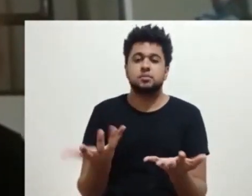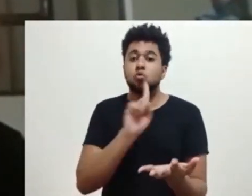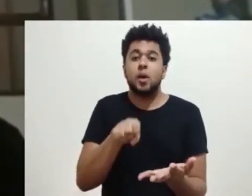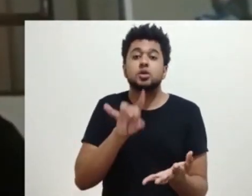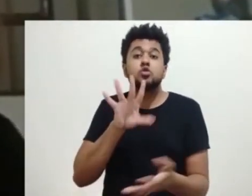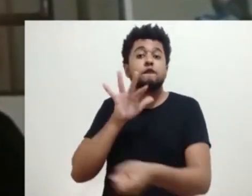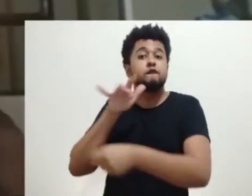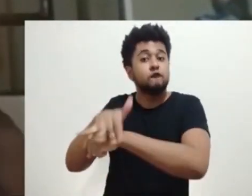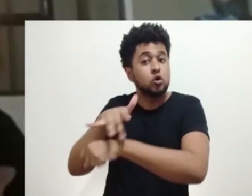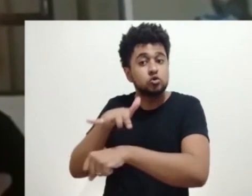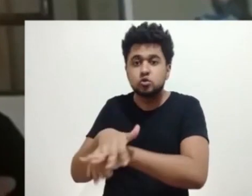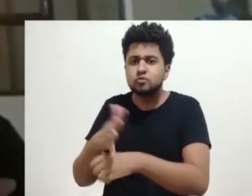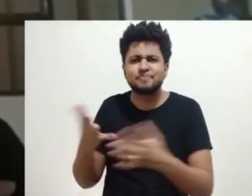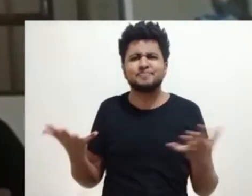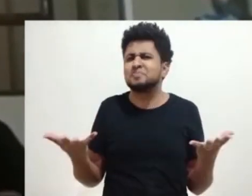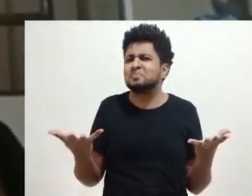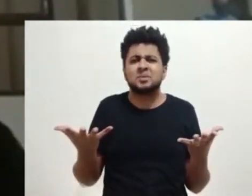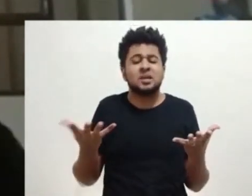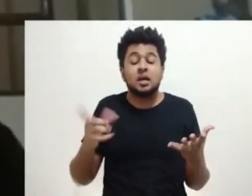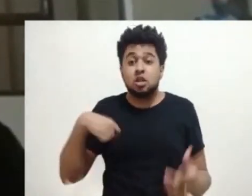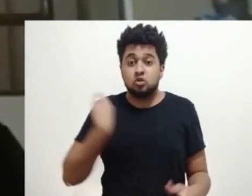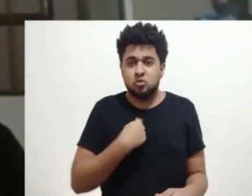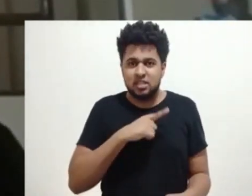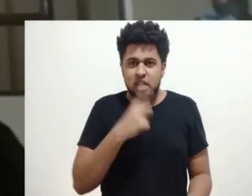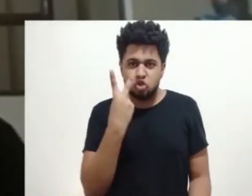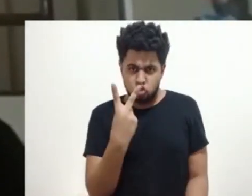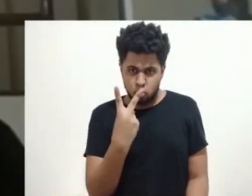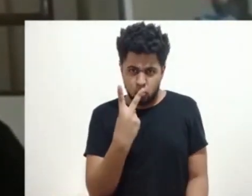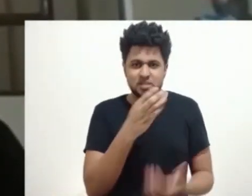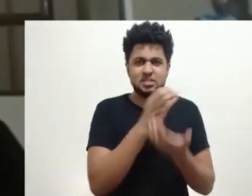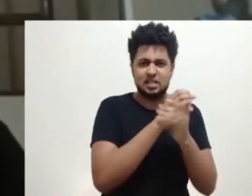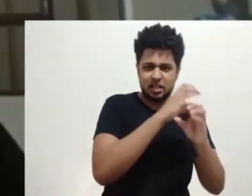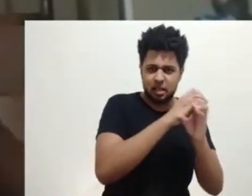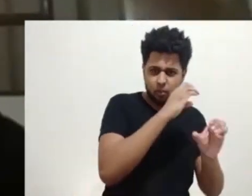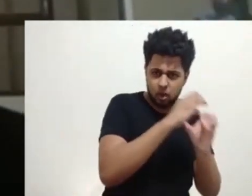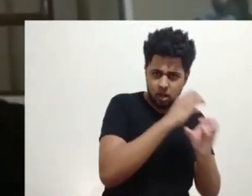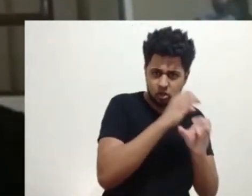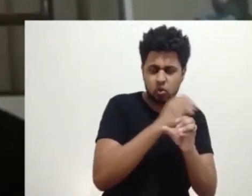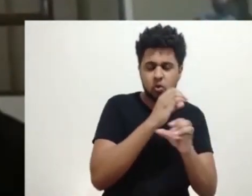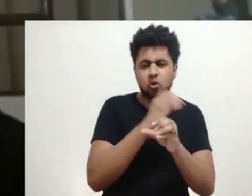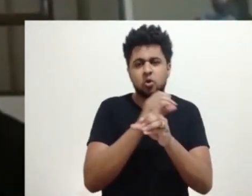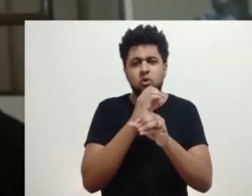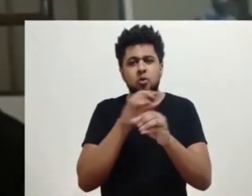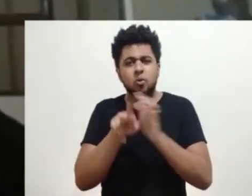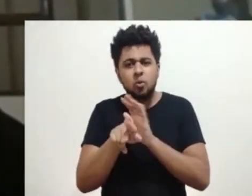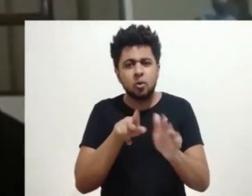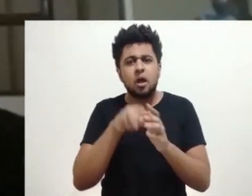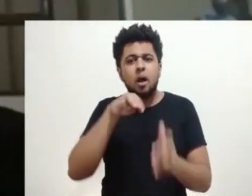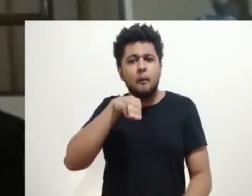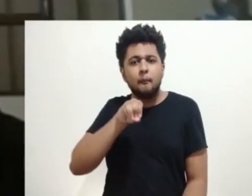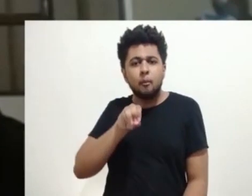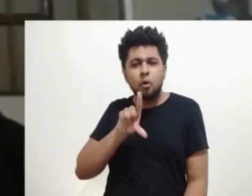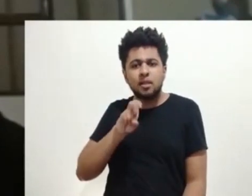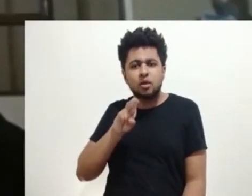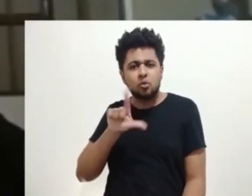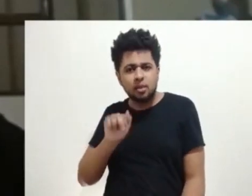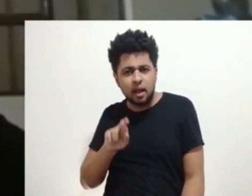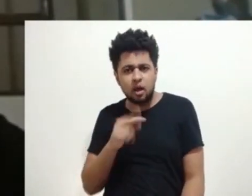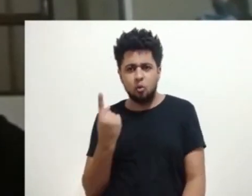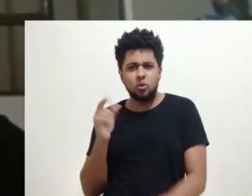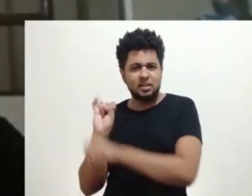Foz, a gente com 2 laboratórios de biologia molecular, um da Itaipu e um da Unila